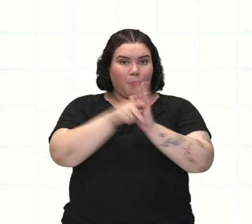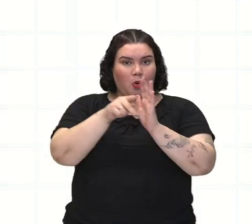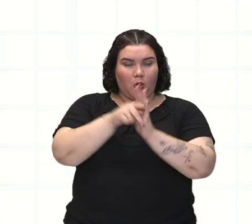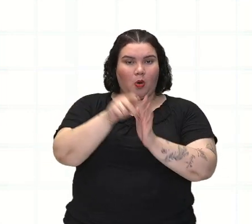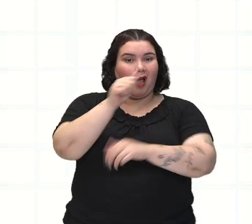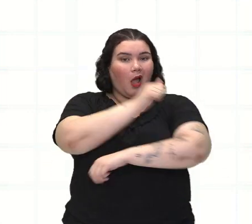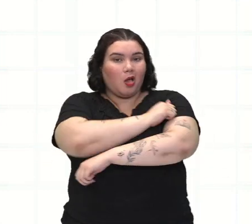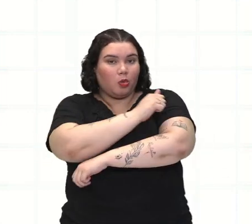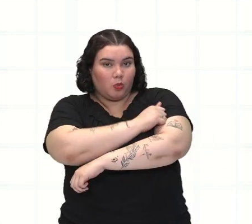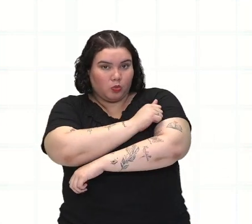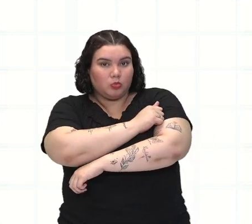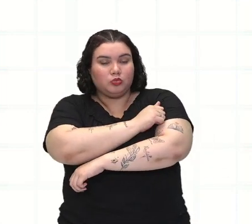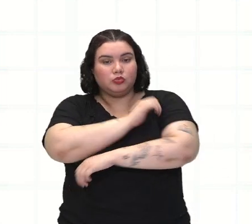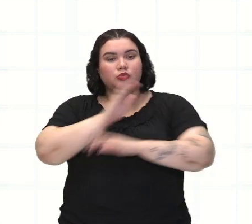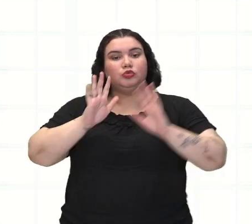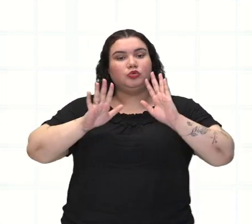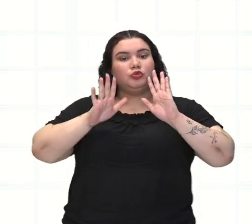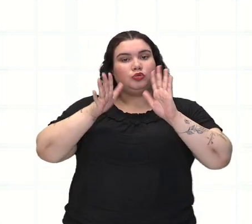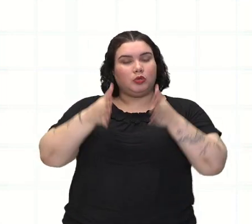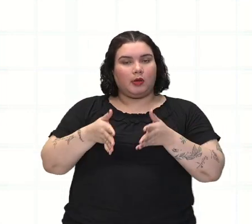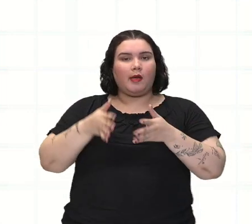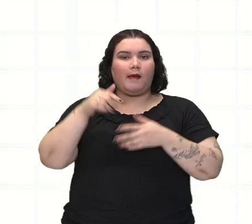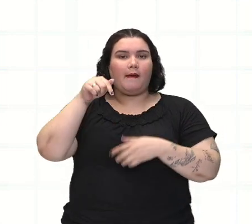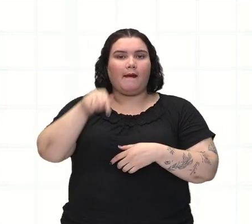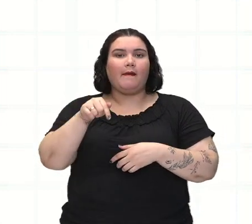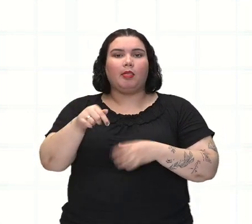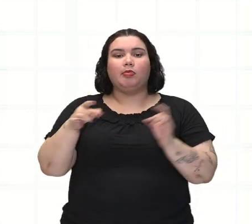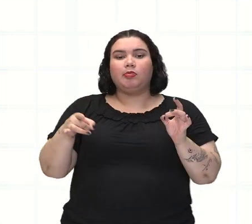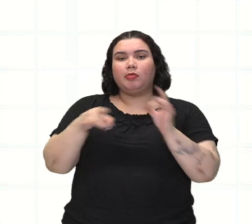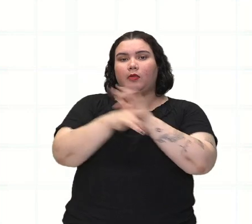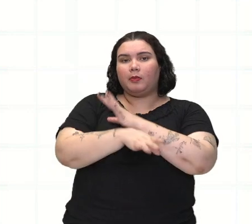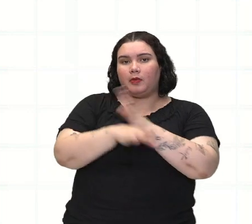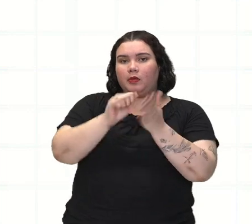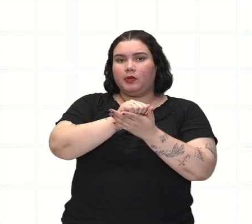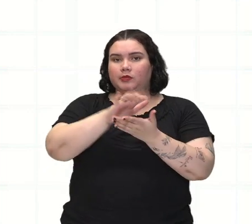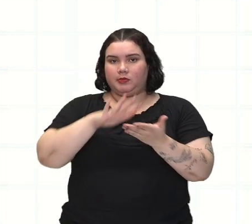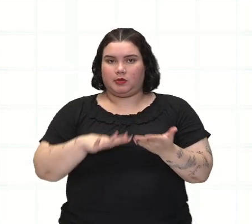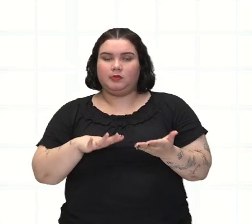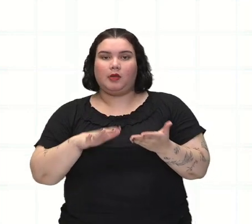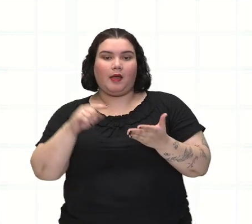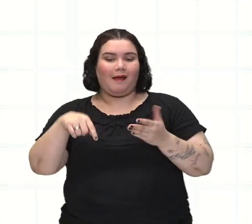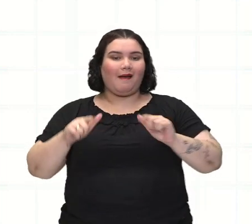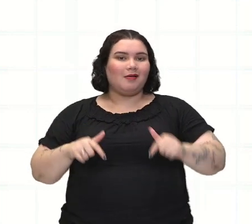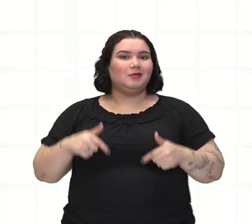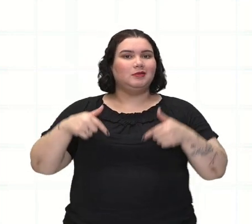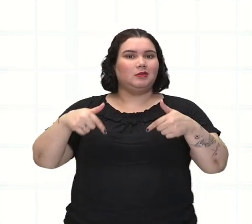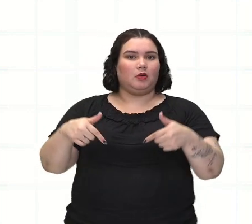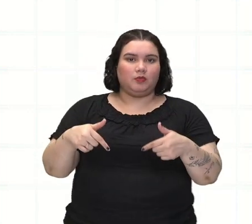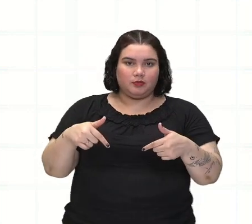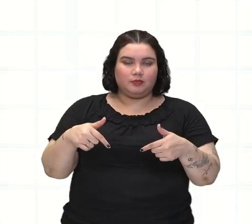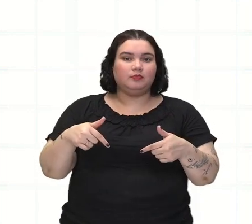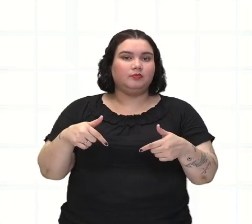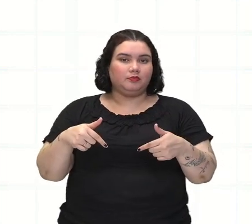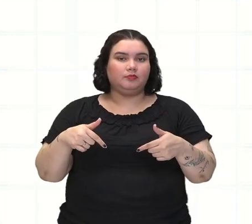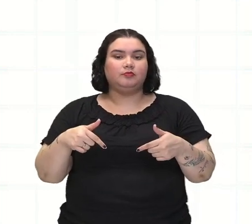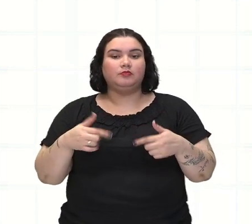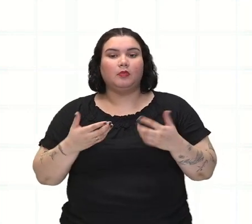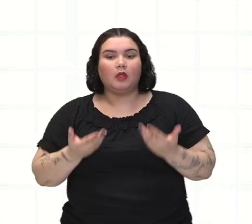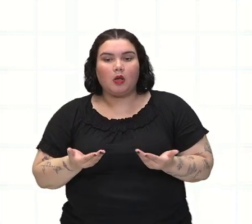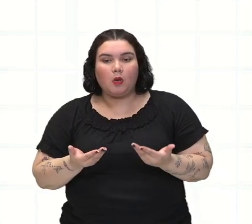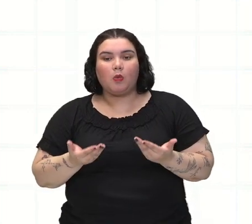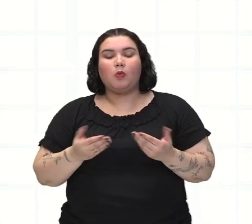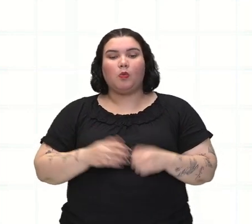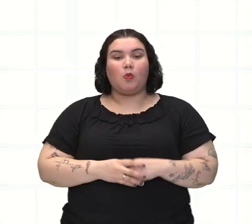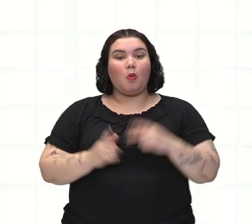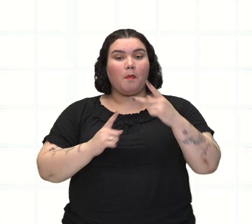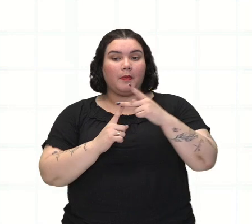os alunos, né, sujeitos simples, fizeram uma ação. Então, se eles fizeram uma ação,